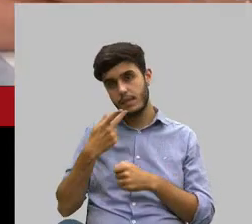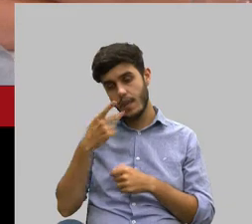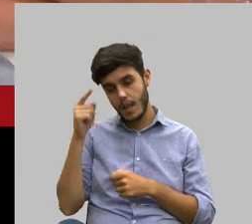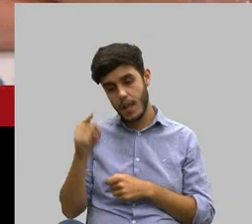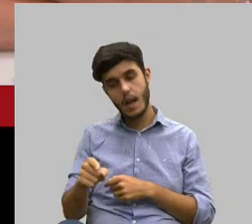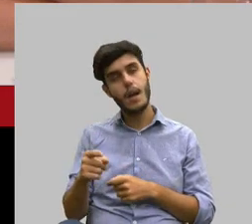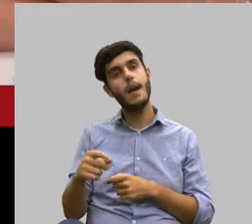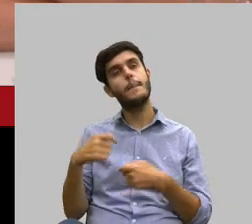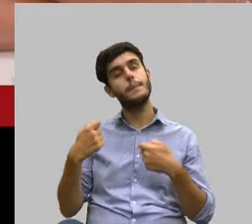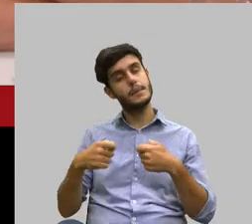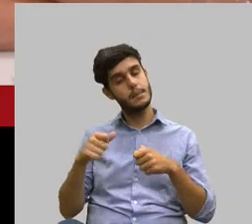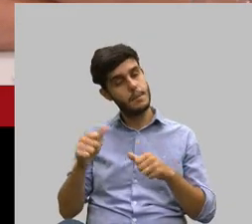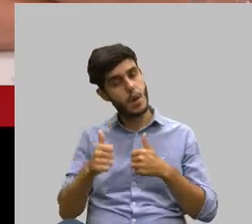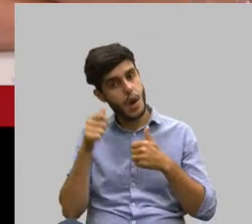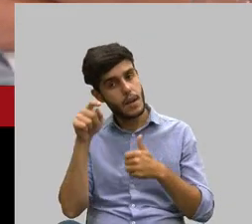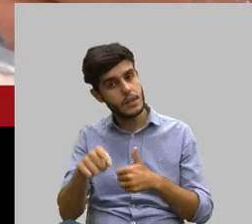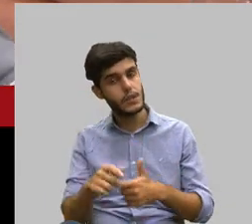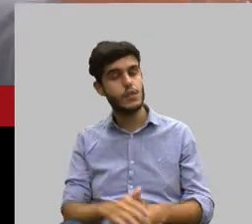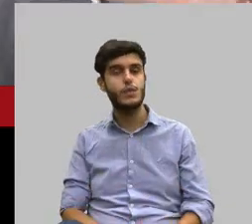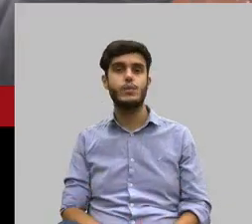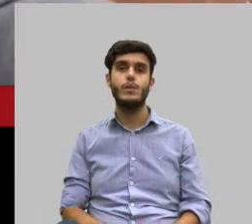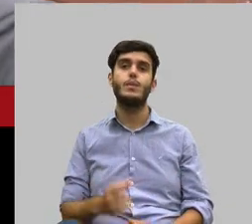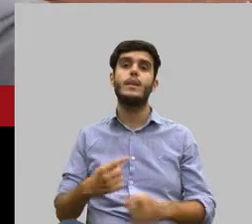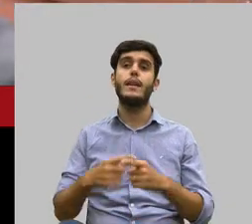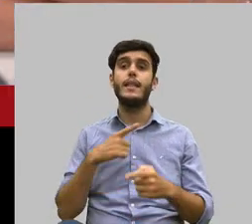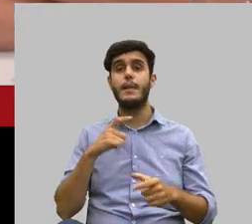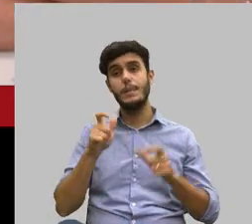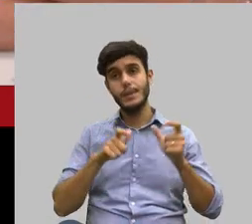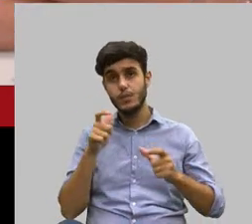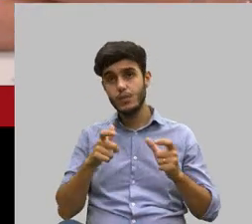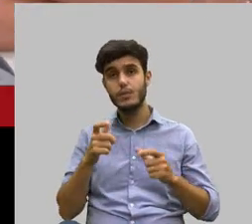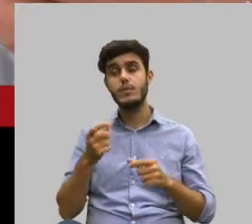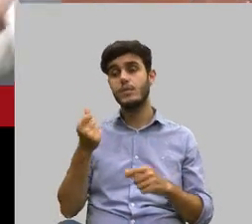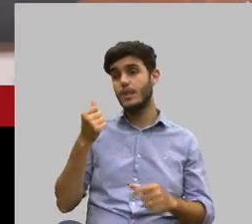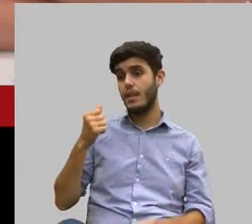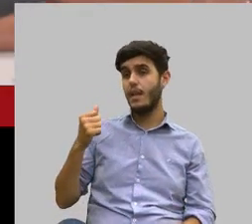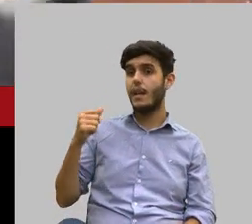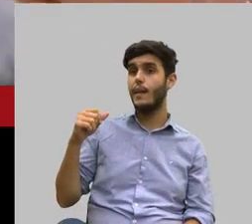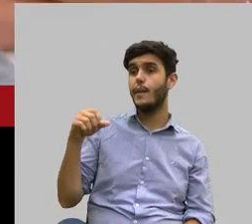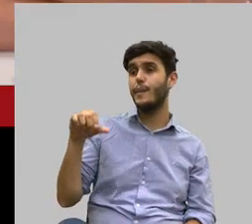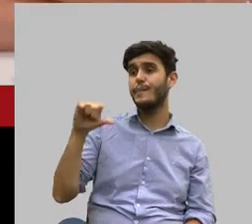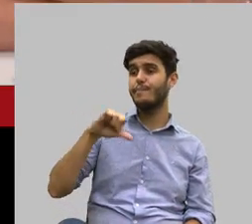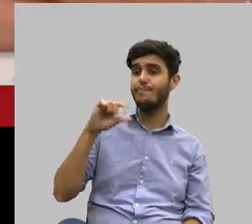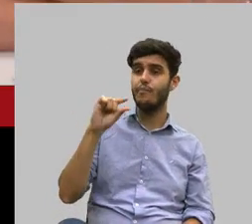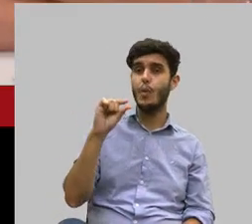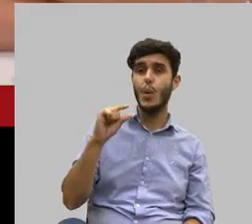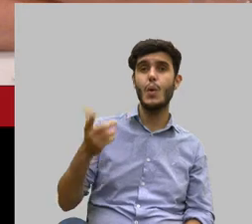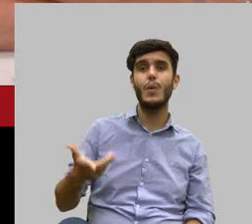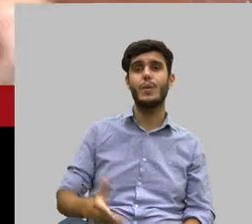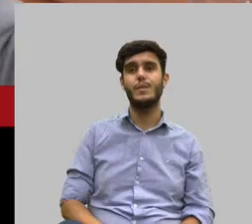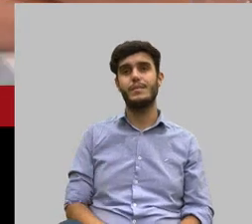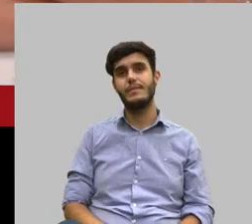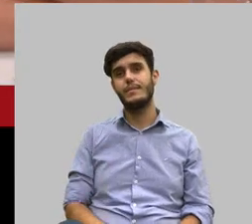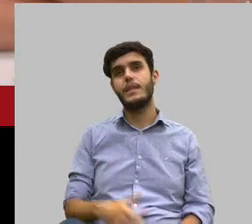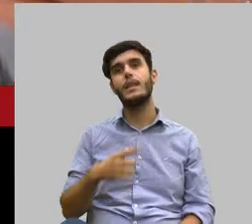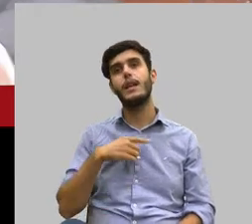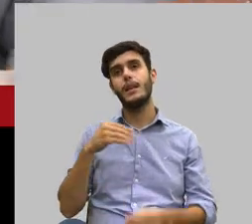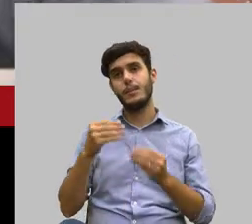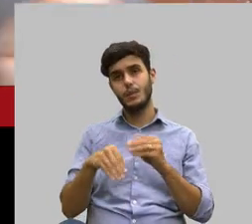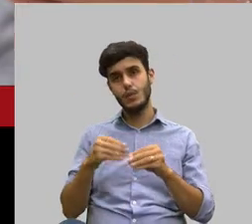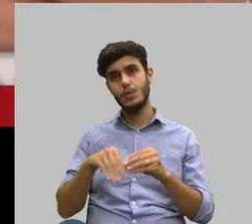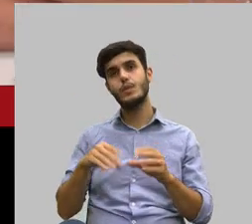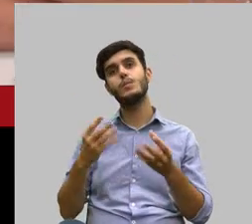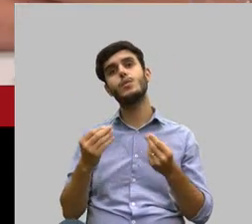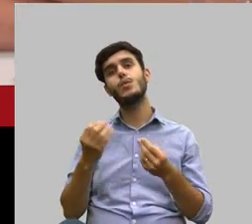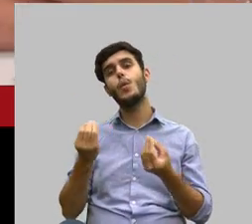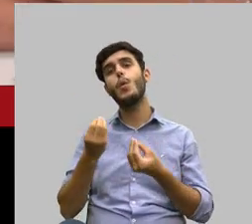Olha nós precisamos melhorar isso aqui porque tem pessoas que ganham muito pouco Isso aqui vai pesar muito no bolso deles como melhorar vamos